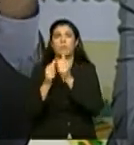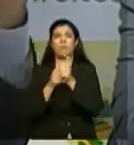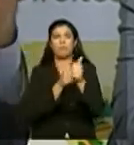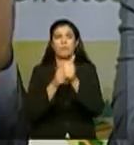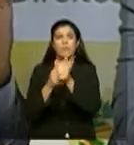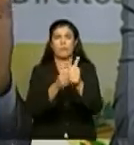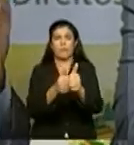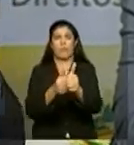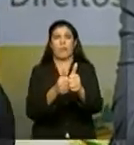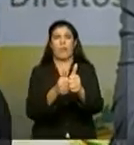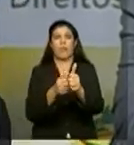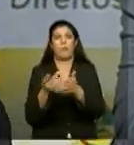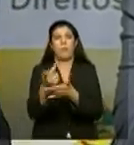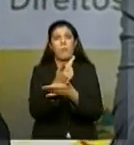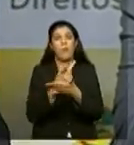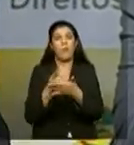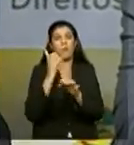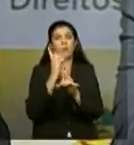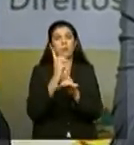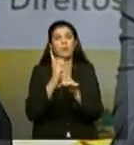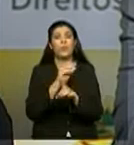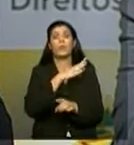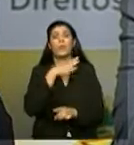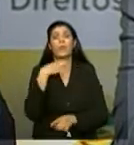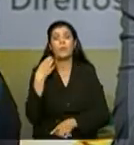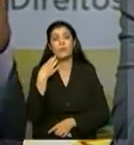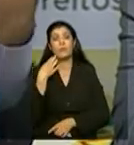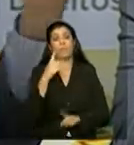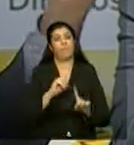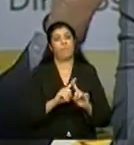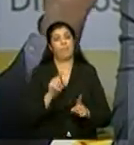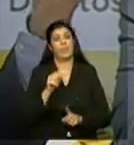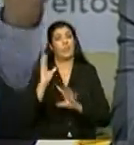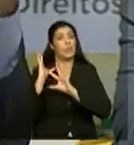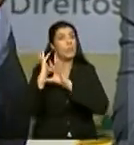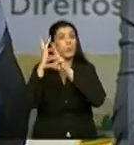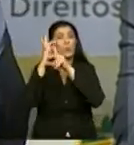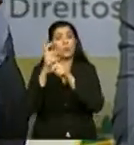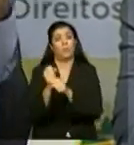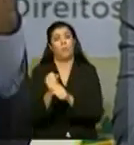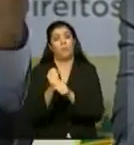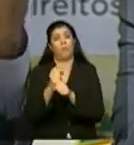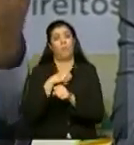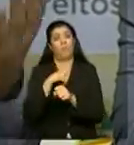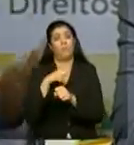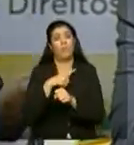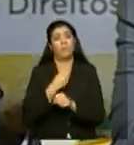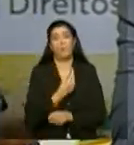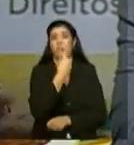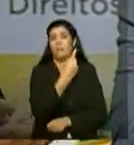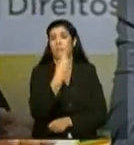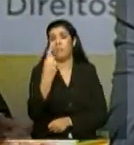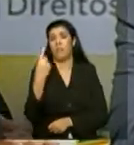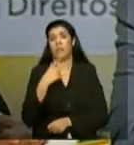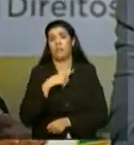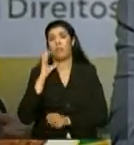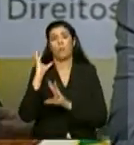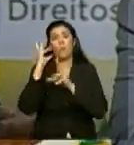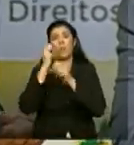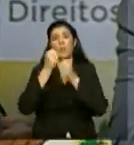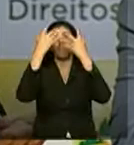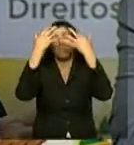na busca da causa da morte essa história é com história contava que não temos